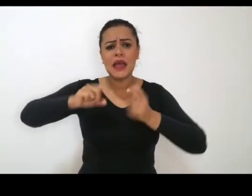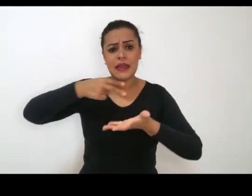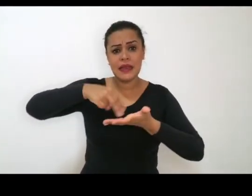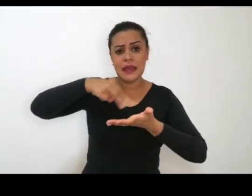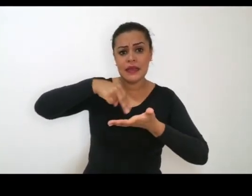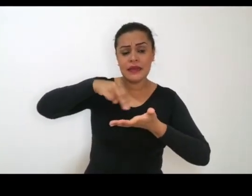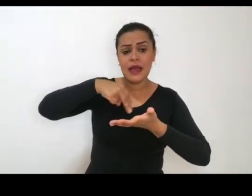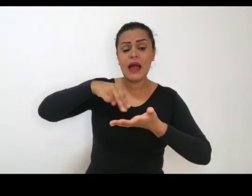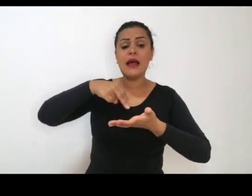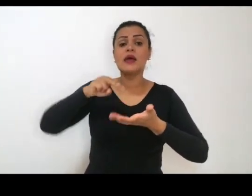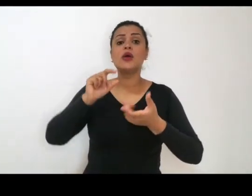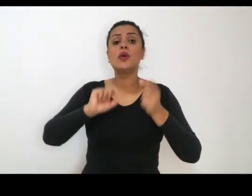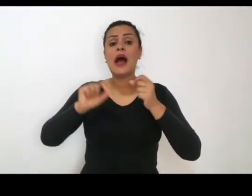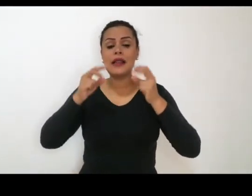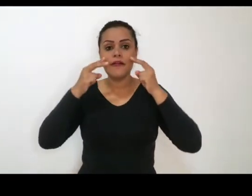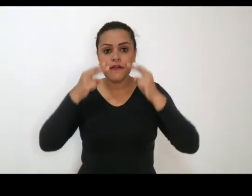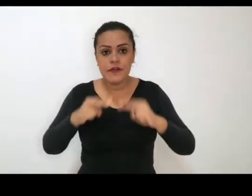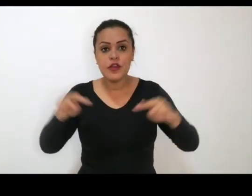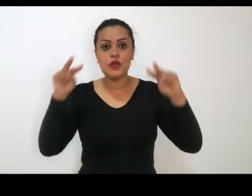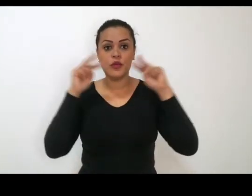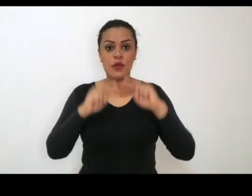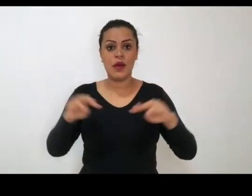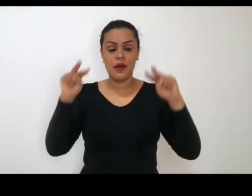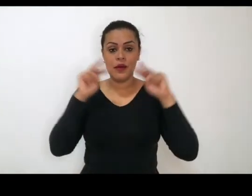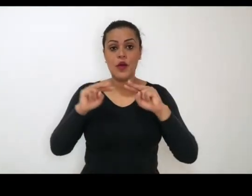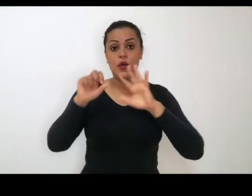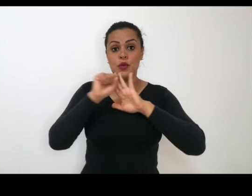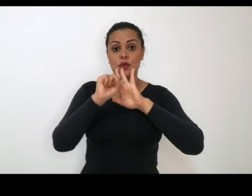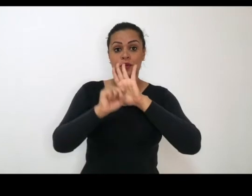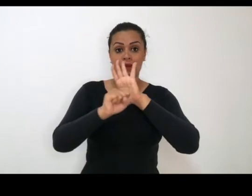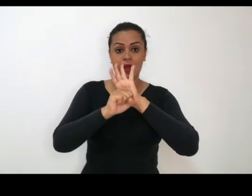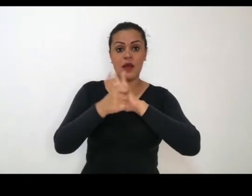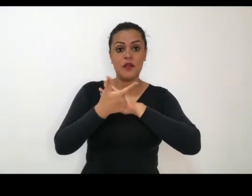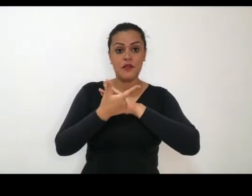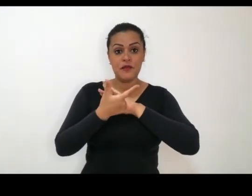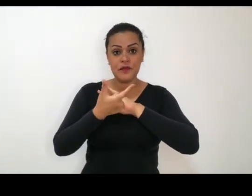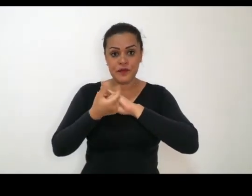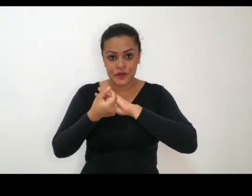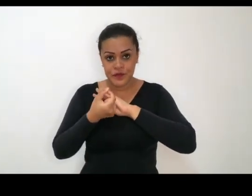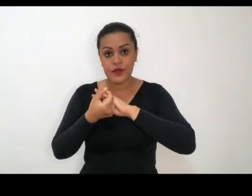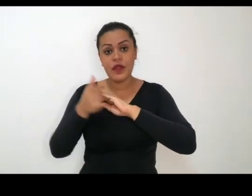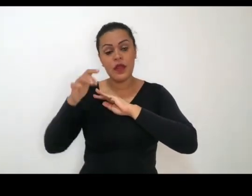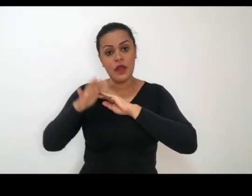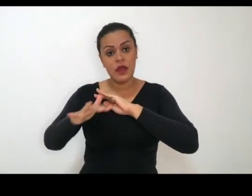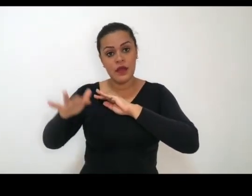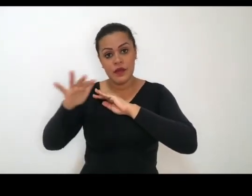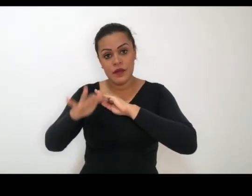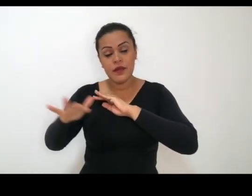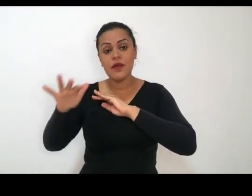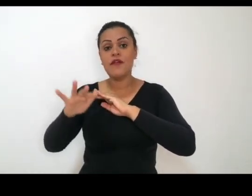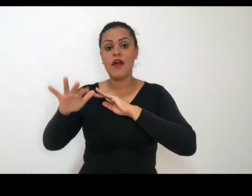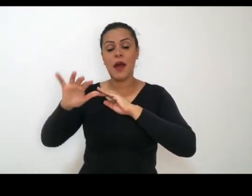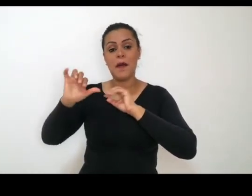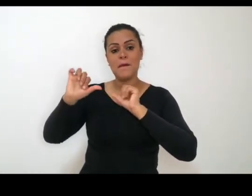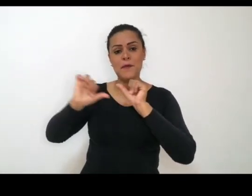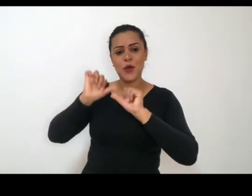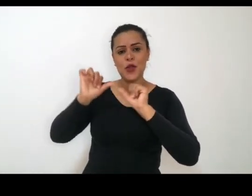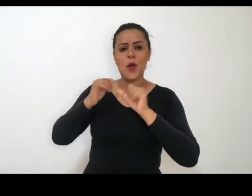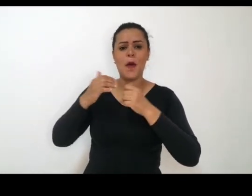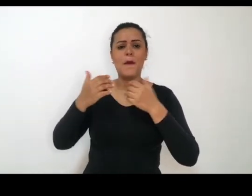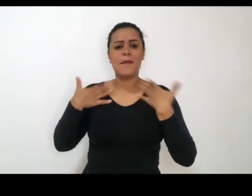XX ela foi, né, saiu do óptico para o áptico, né, para a pele, para o contato, as técnicas de